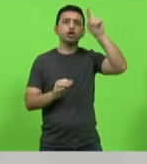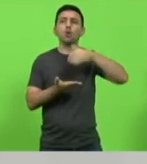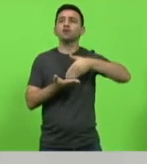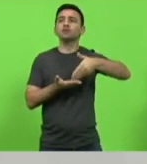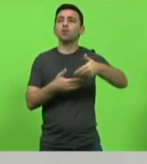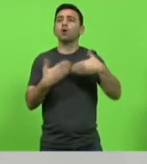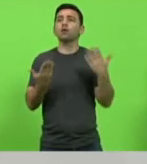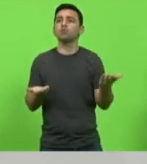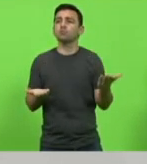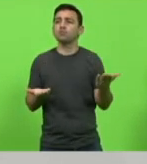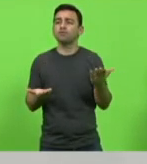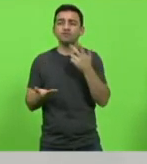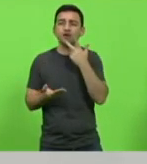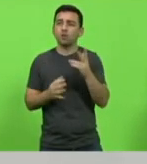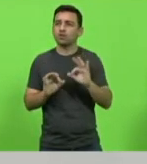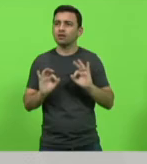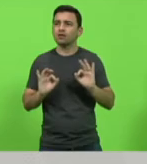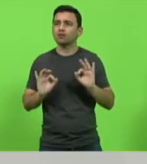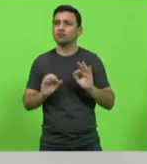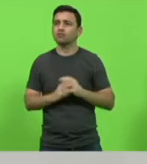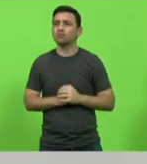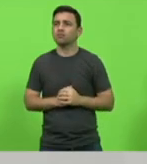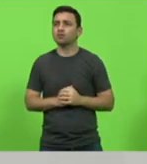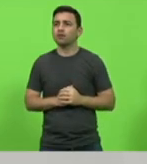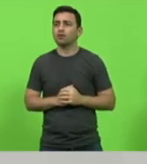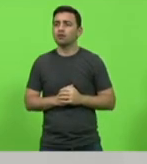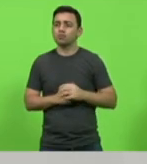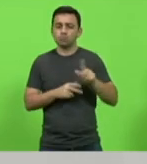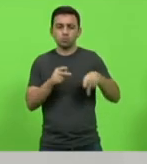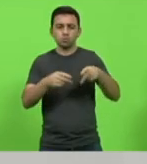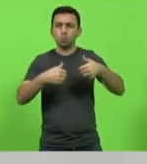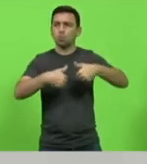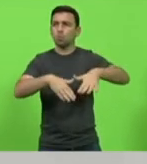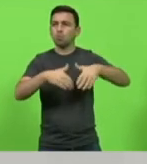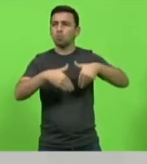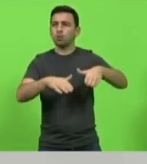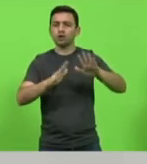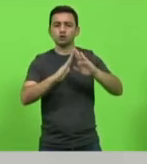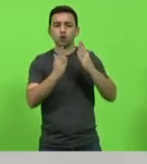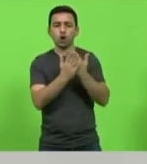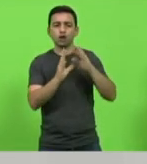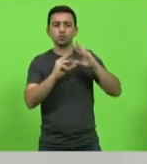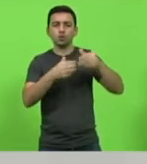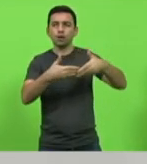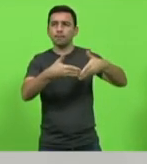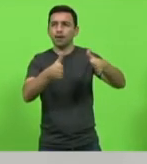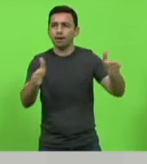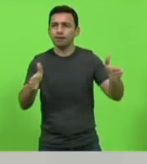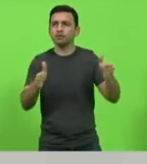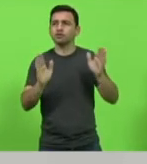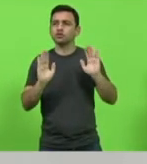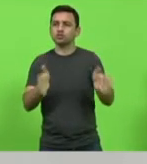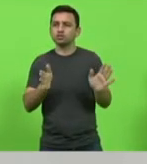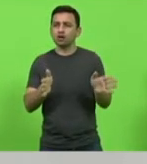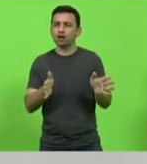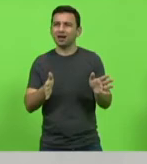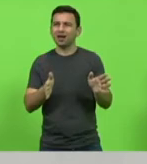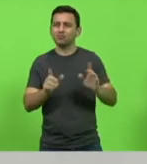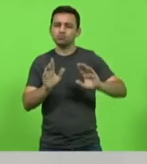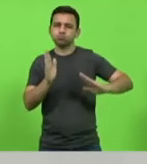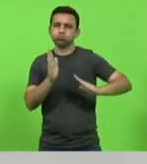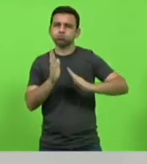começar a atender esse público que está jogado ao vírus nas escolas abertas das regiões onde o nível